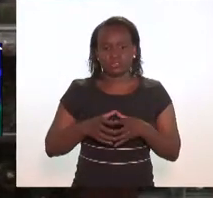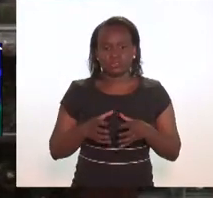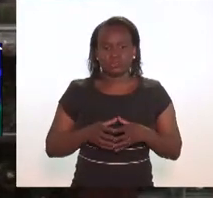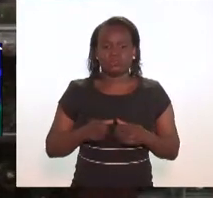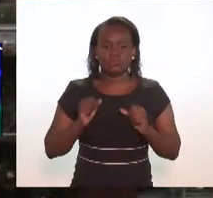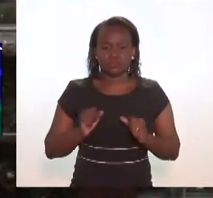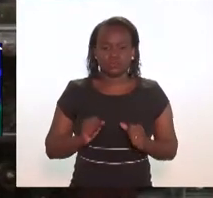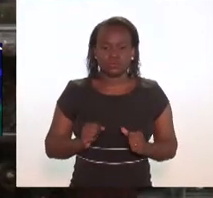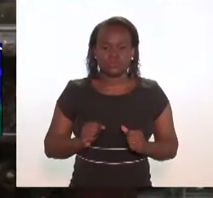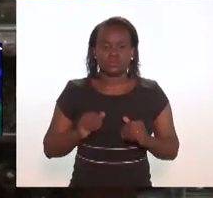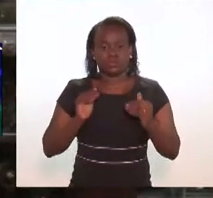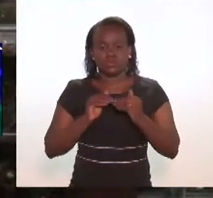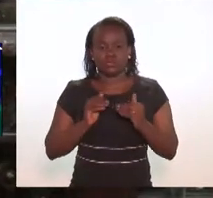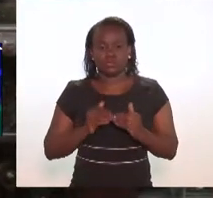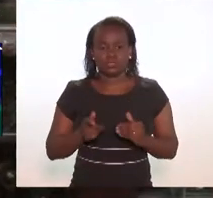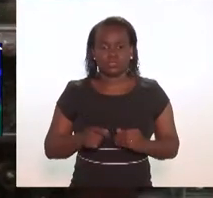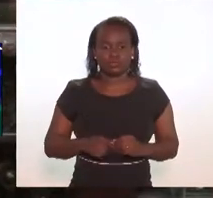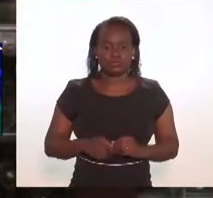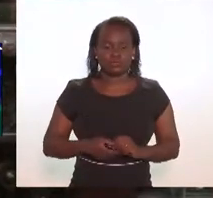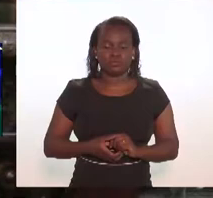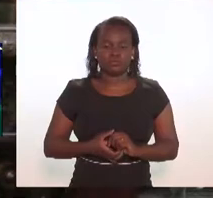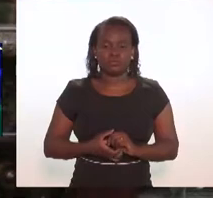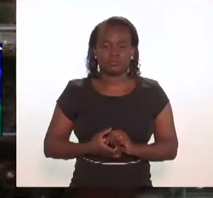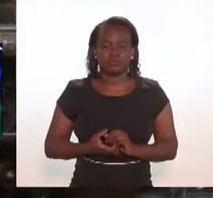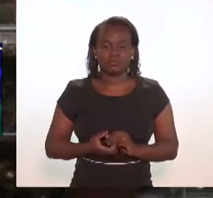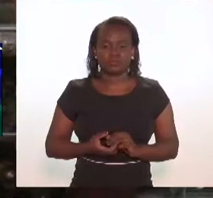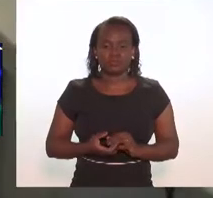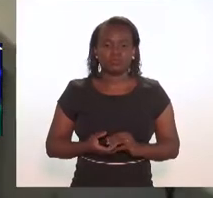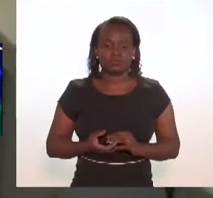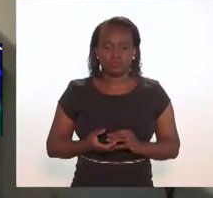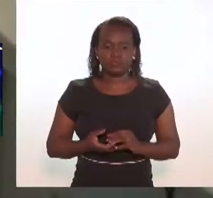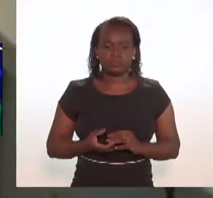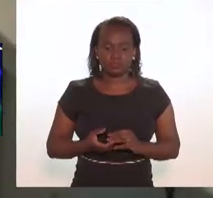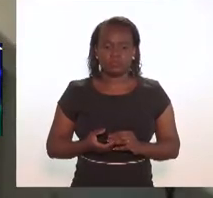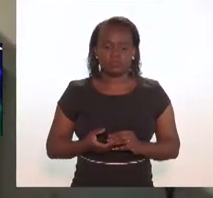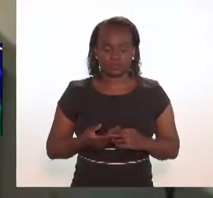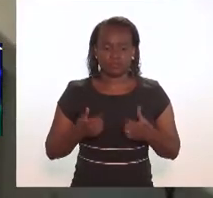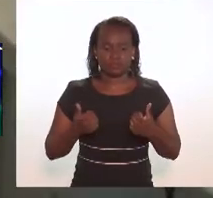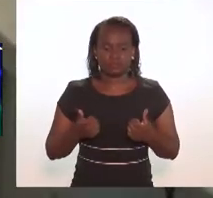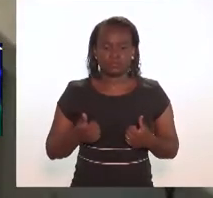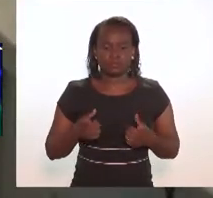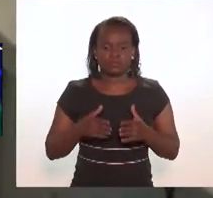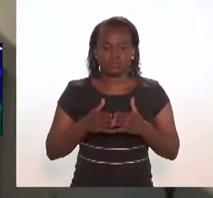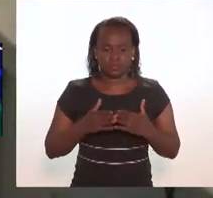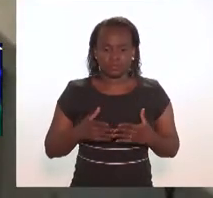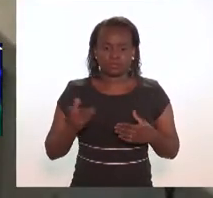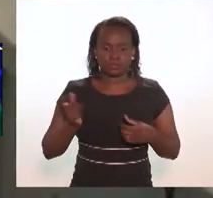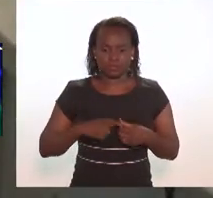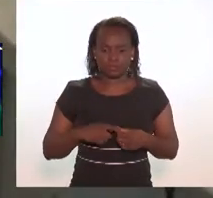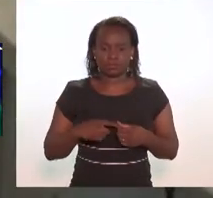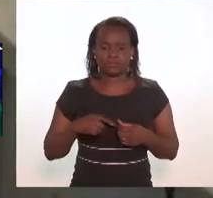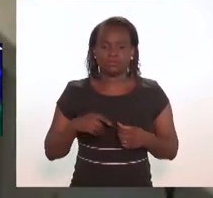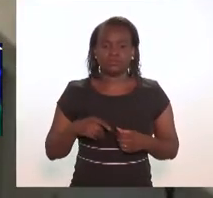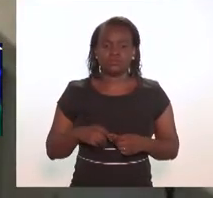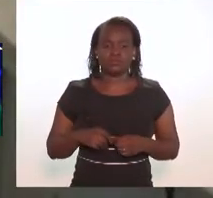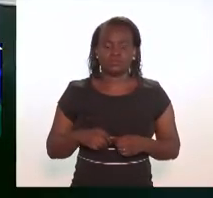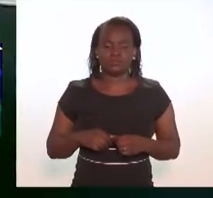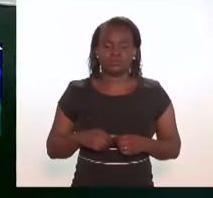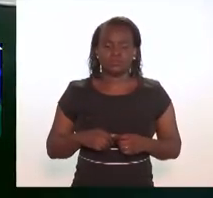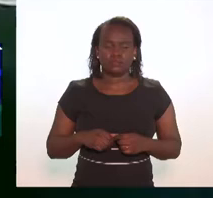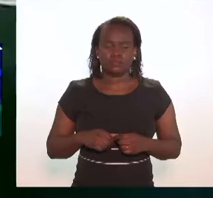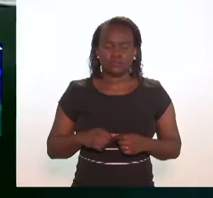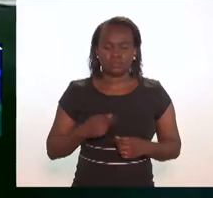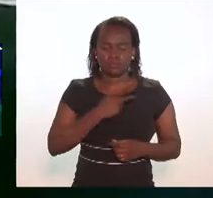poderá concordar com ele. Não, nós já deliberamos sobre isso. Por favor, deputado Márcio Pacheco. Senhor